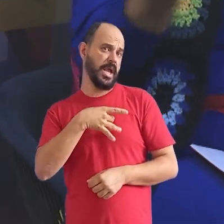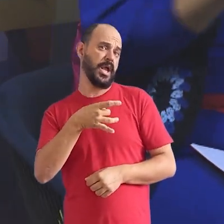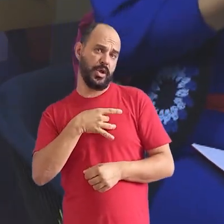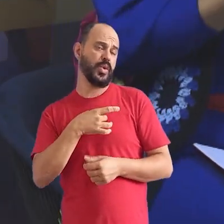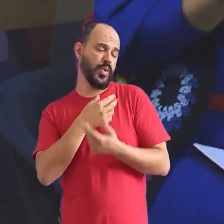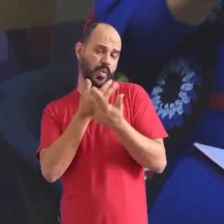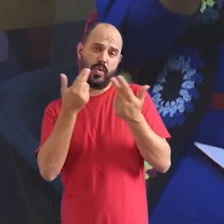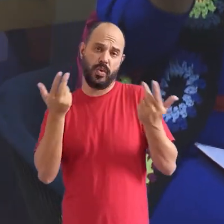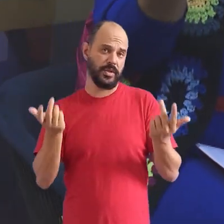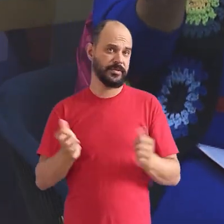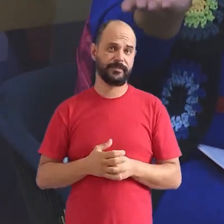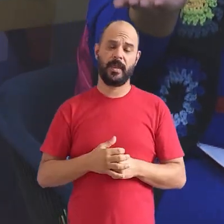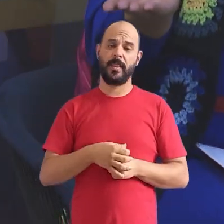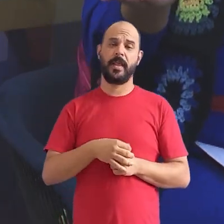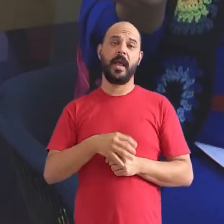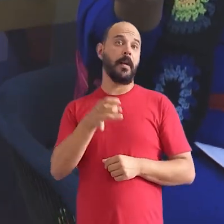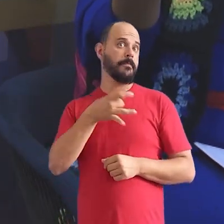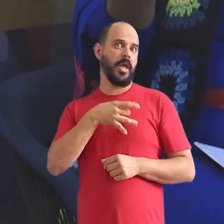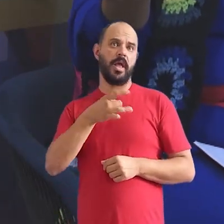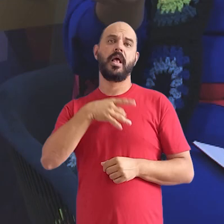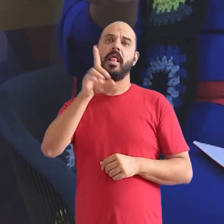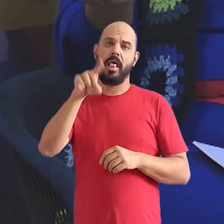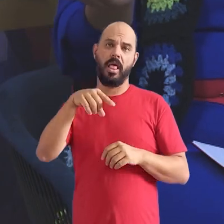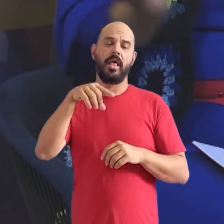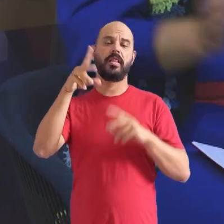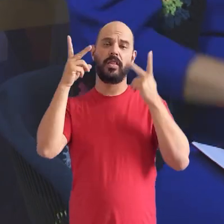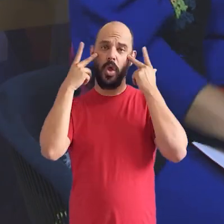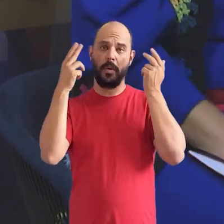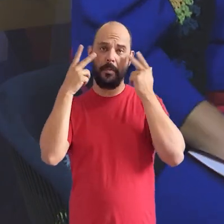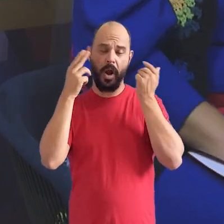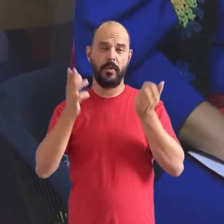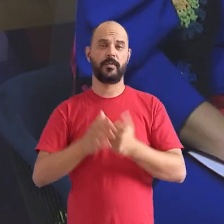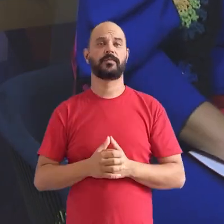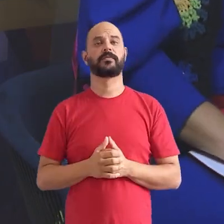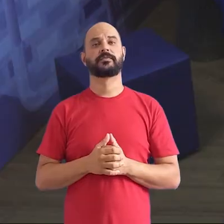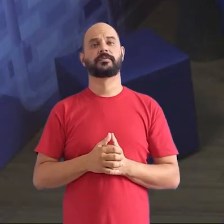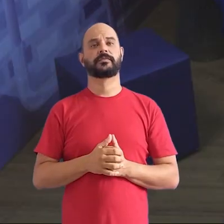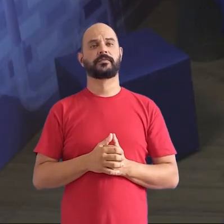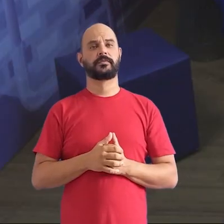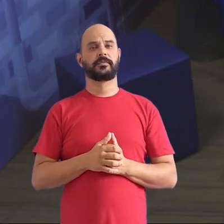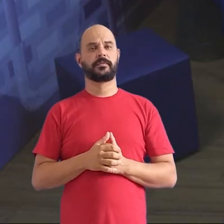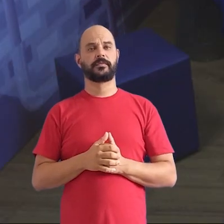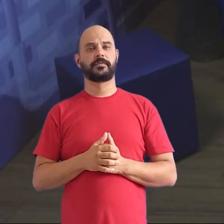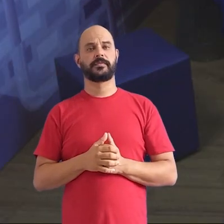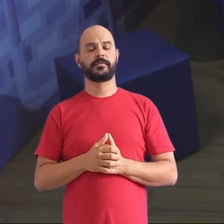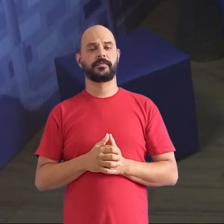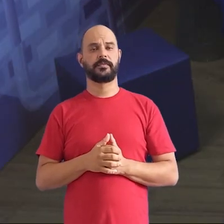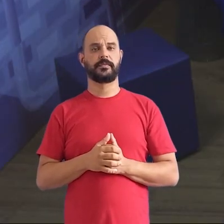tem medo de alguma coisa. E ter medo é normal.